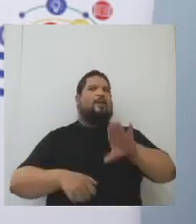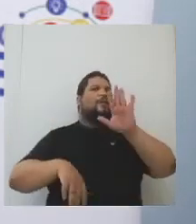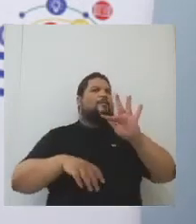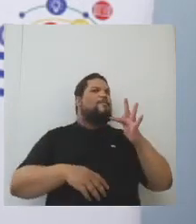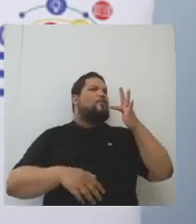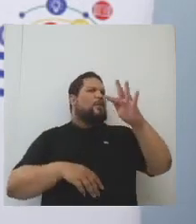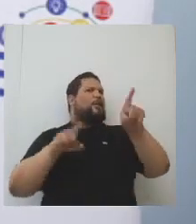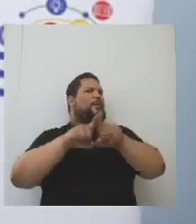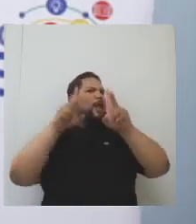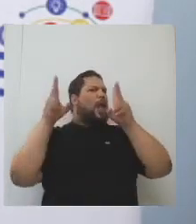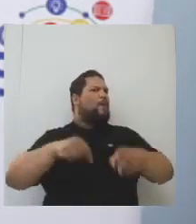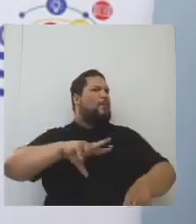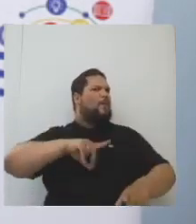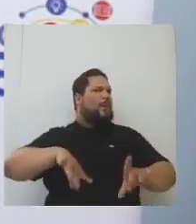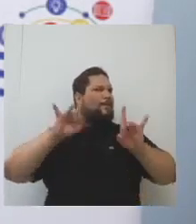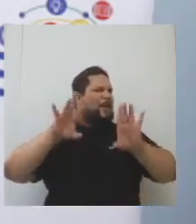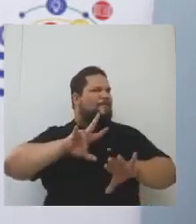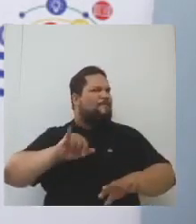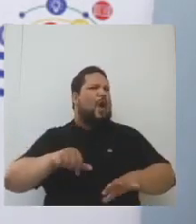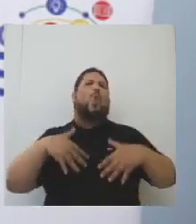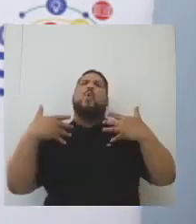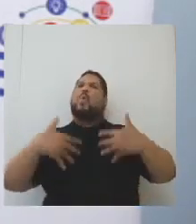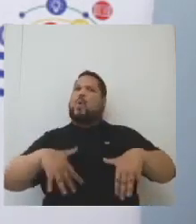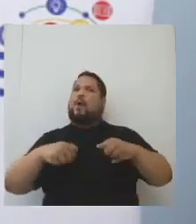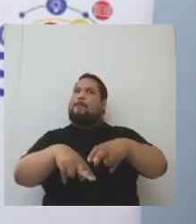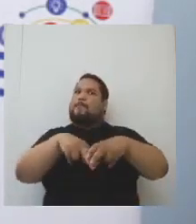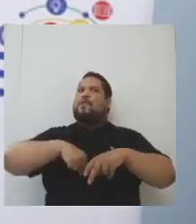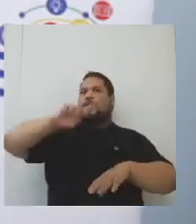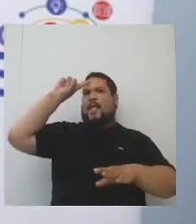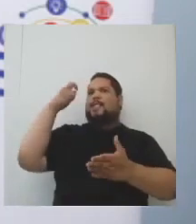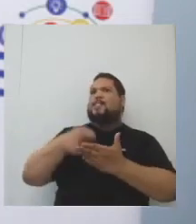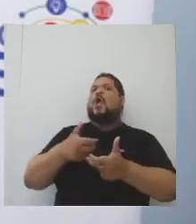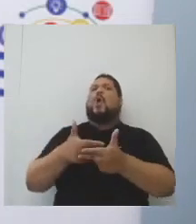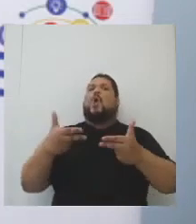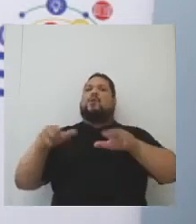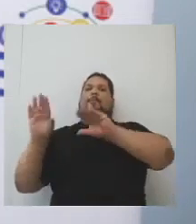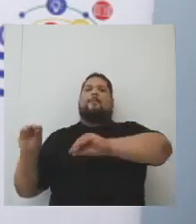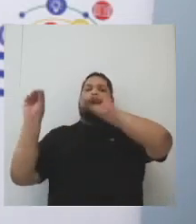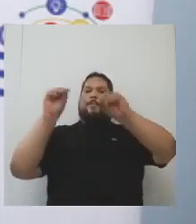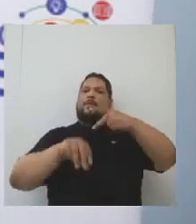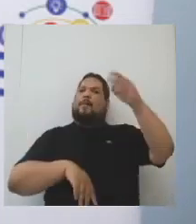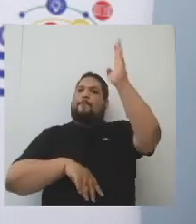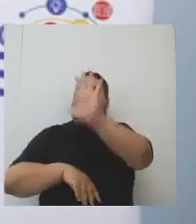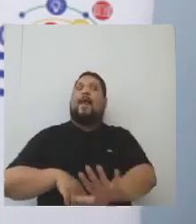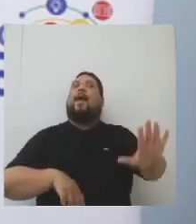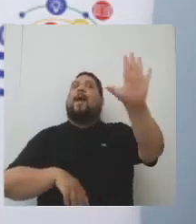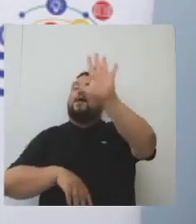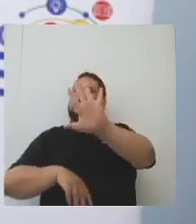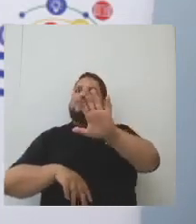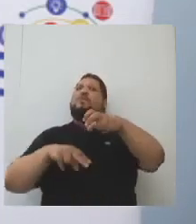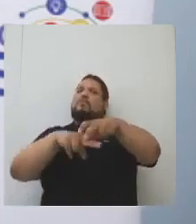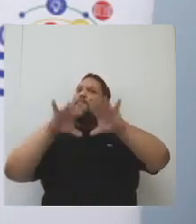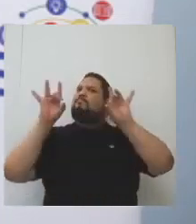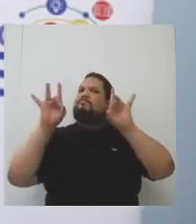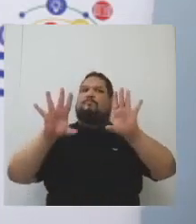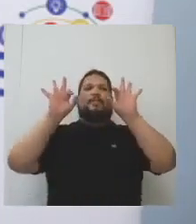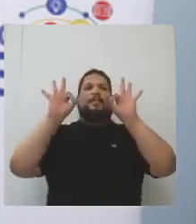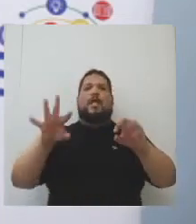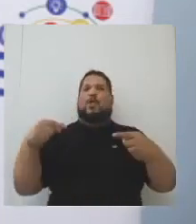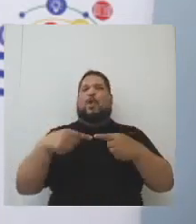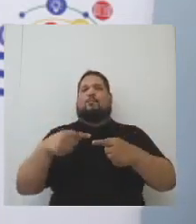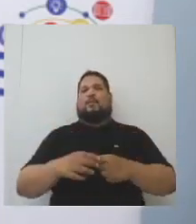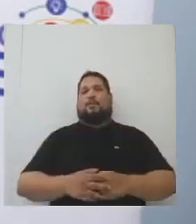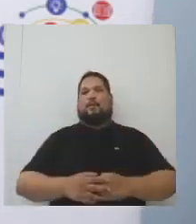acontecer com Portugal? Então a família real toma esta decisão, né? Vem para as terras brasileiras, e foi isso exatamente o que